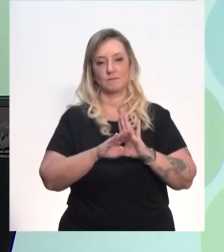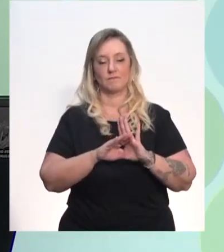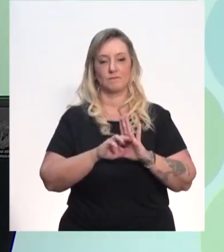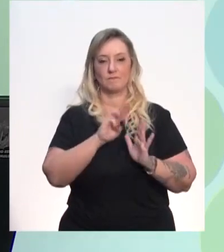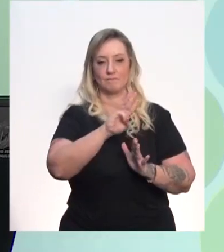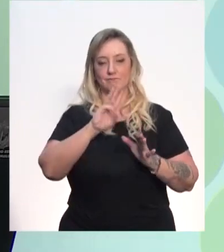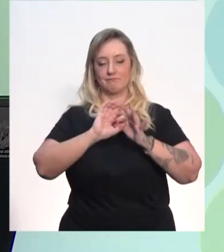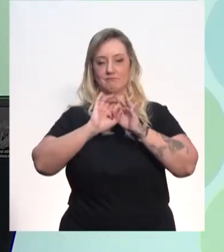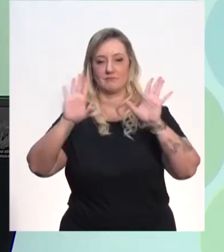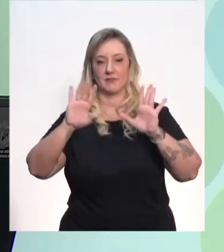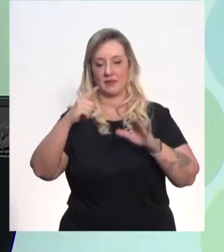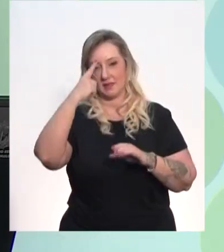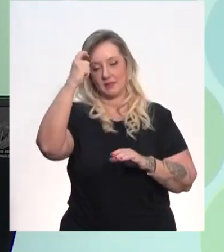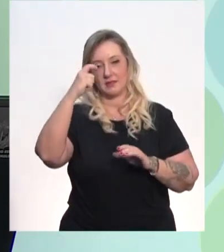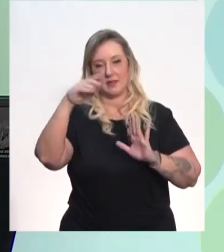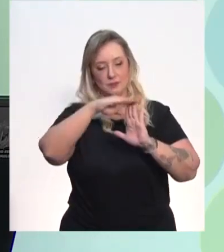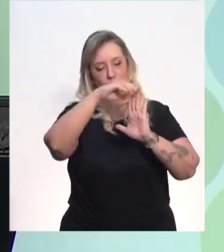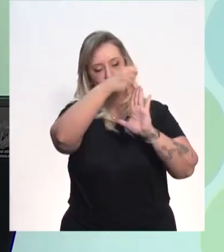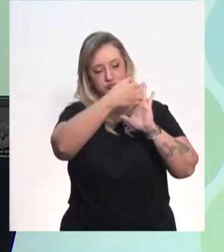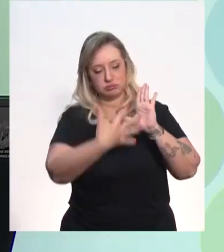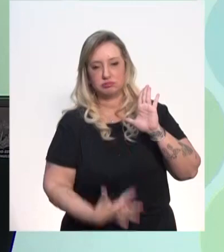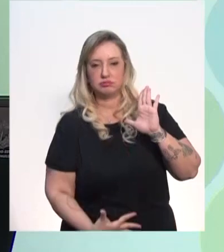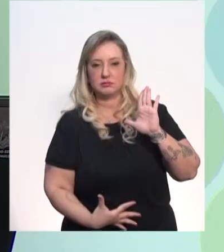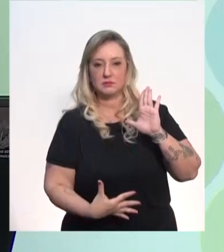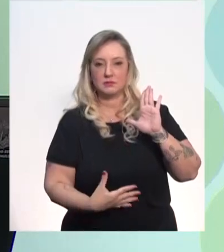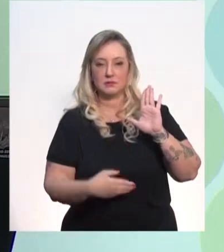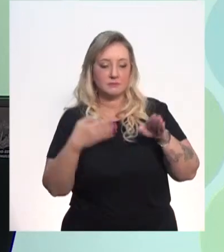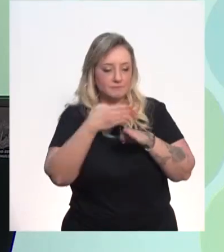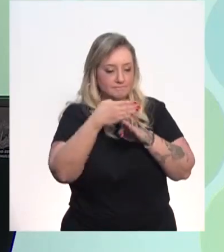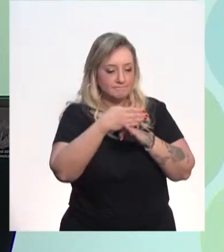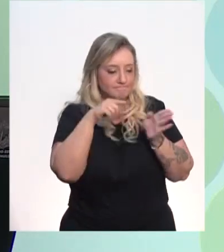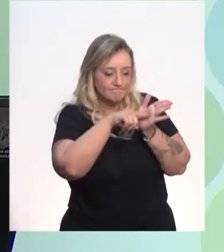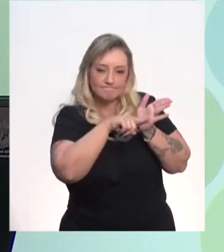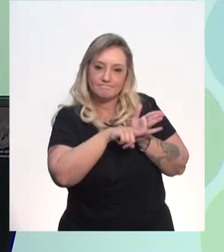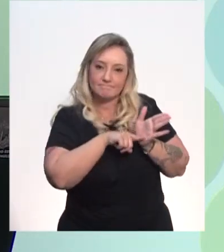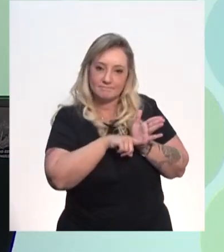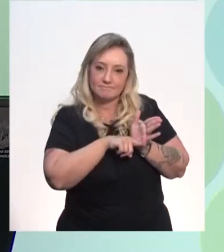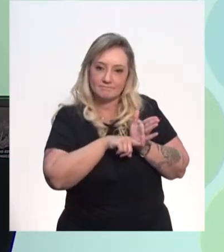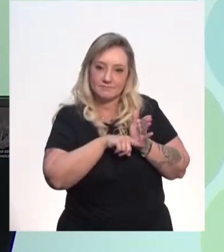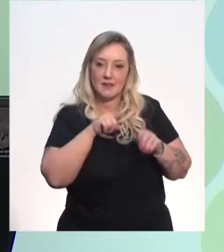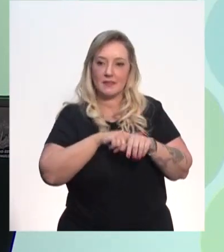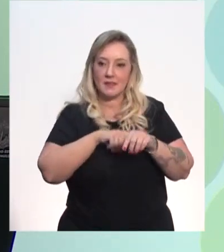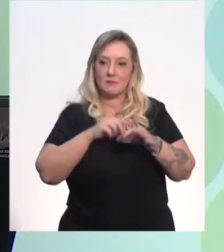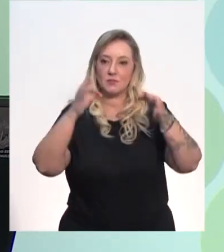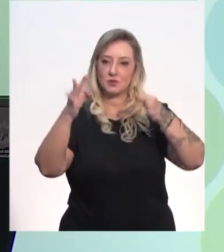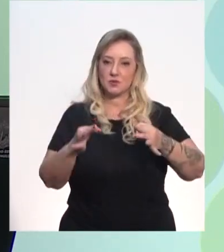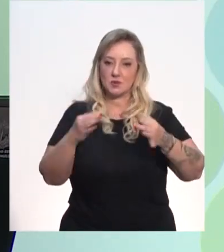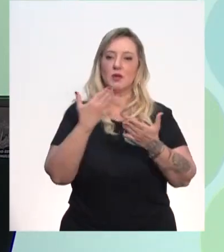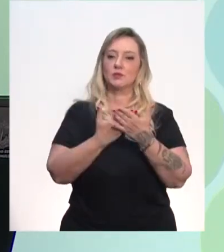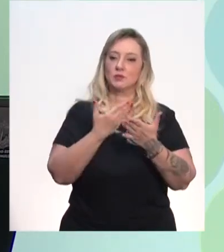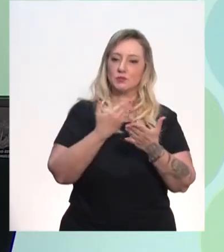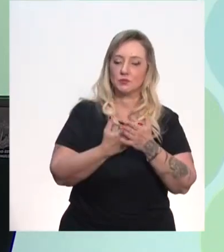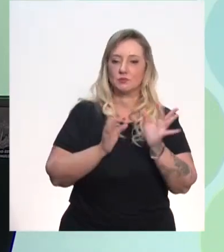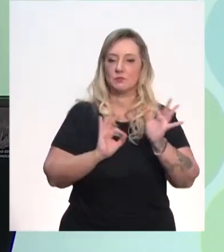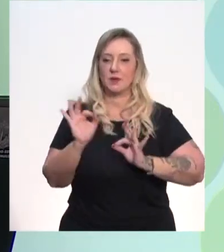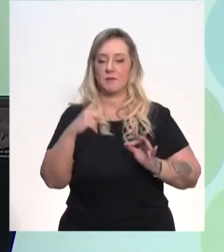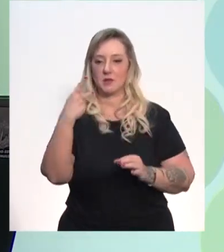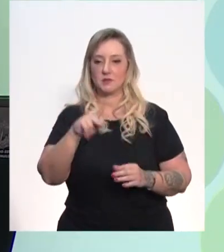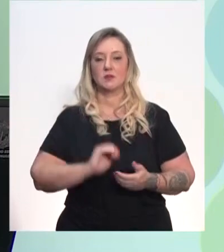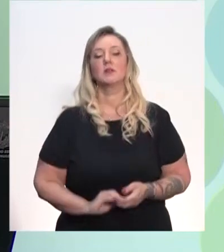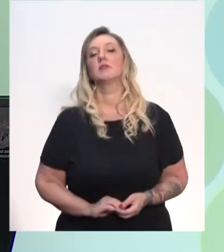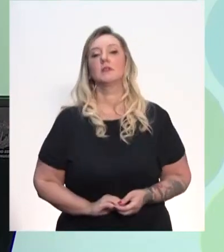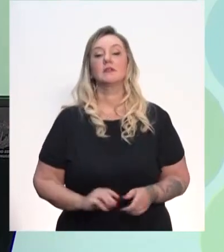o prazo que os PCs tinham para receber a pauta e organizar esse trabalho. Então, por isso que mesmo durante o período